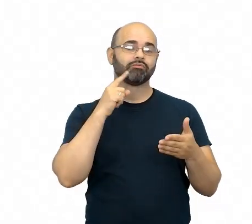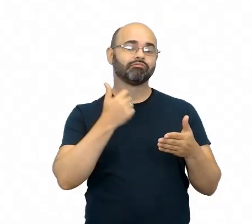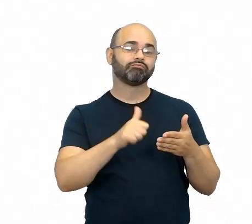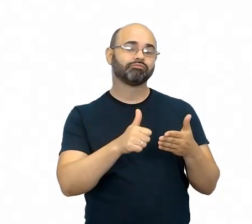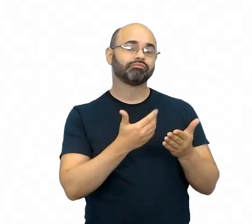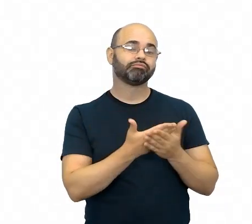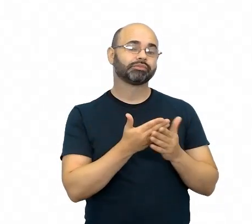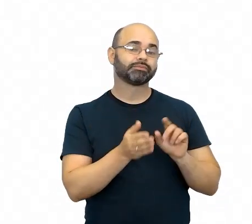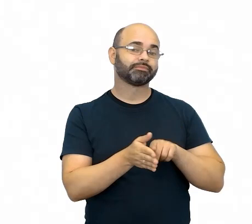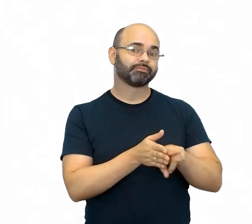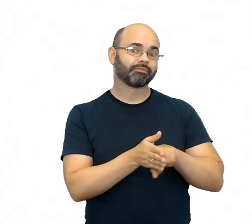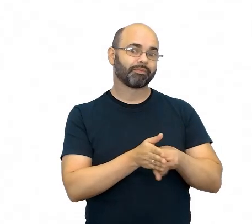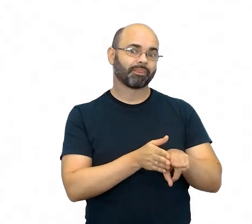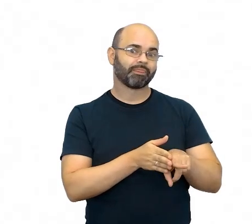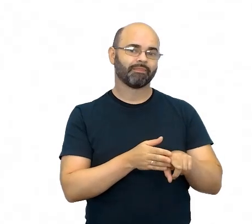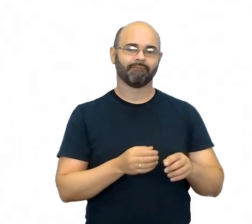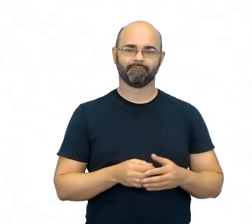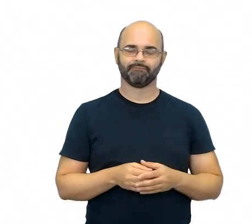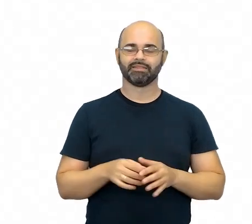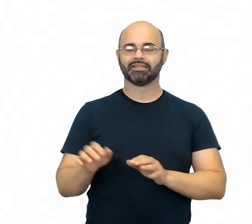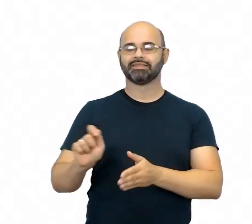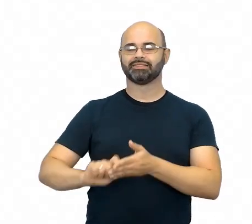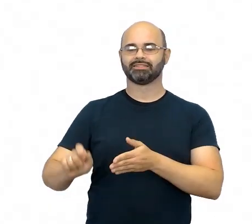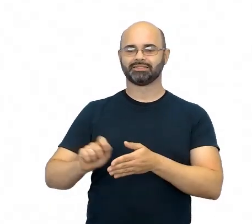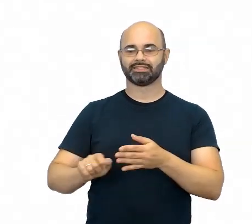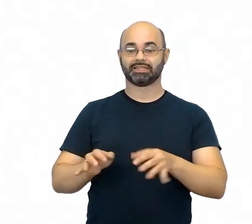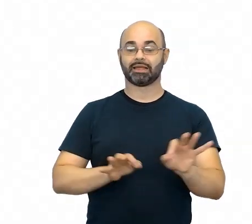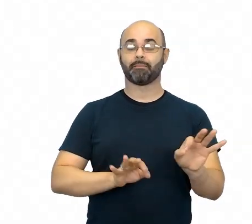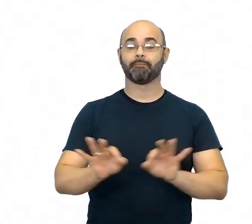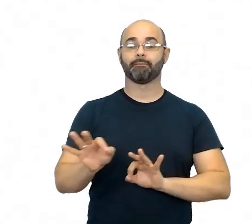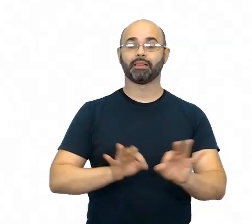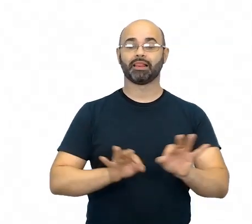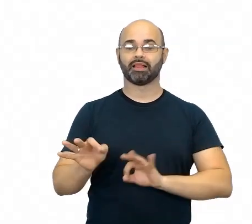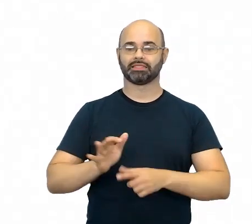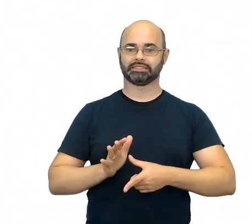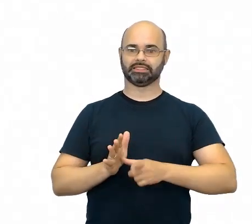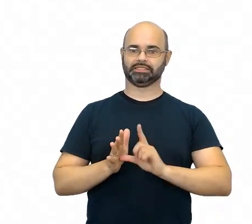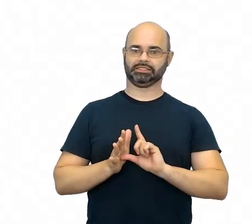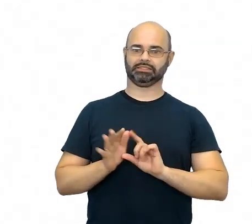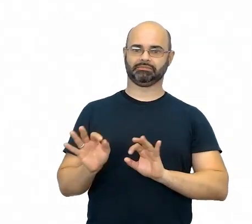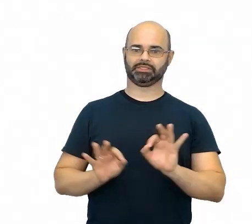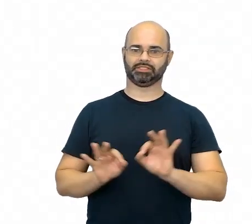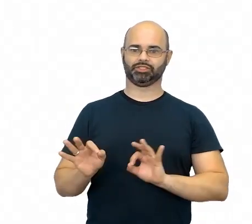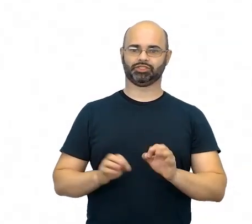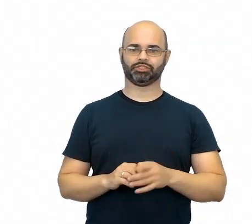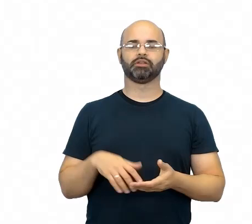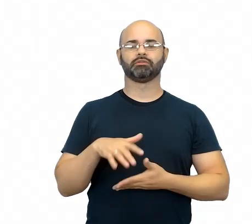e planejando a escrita. Também são 3 atividades.